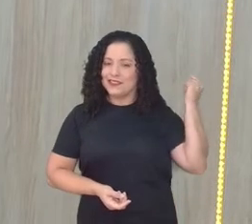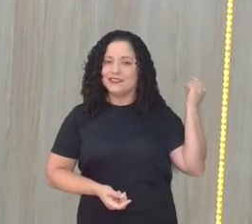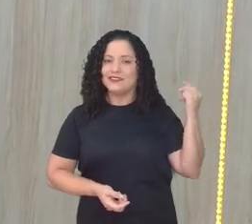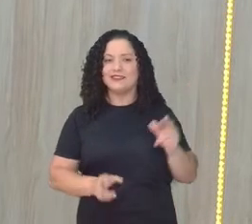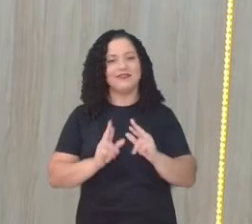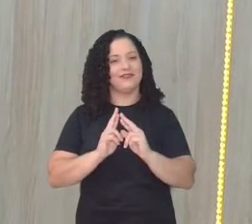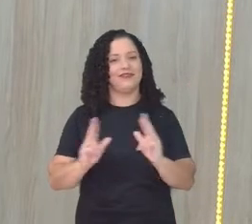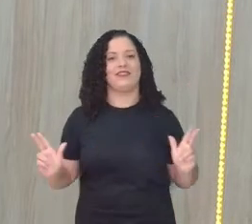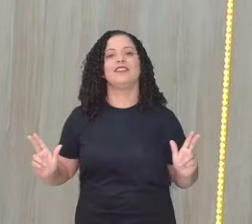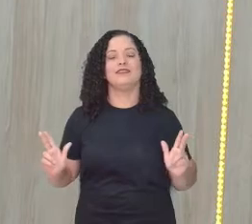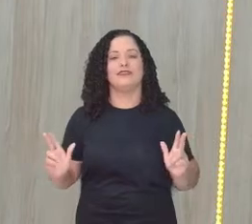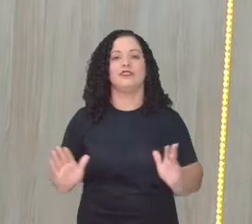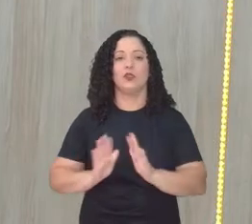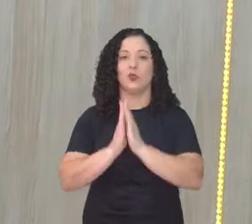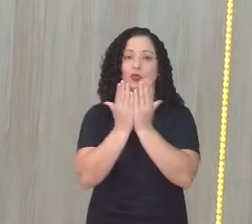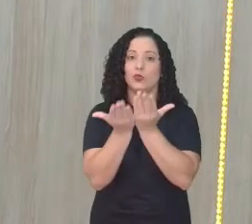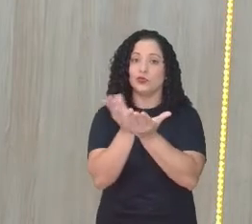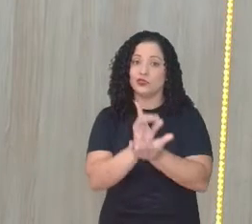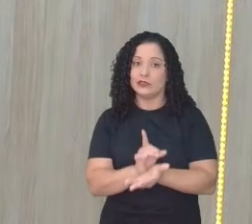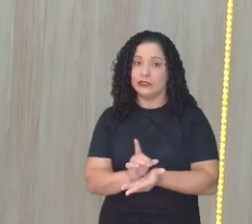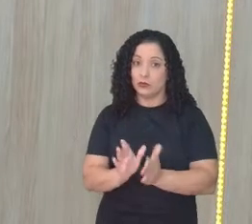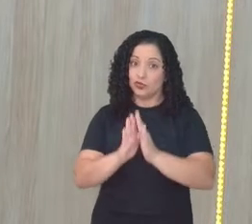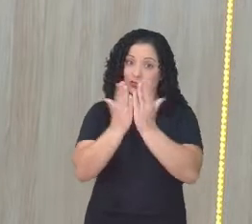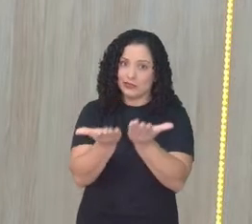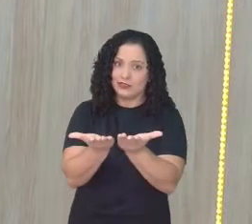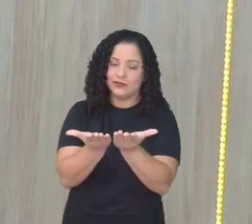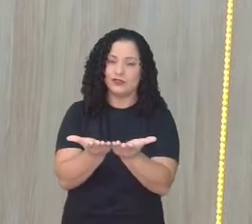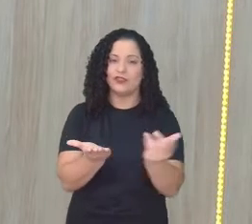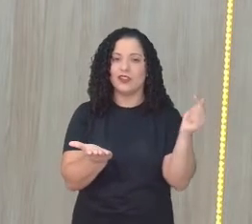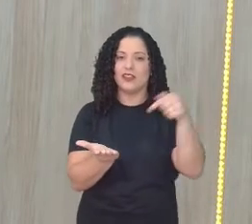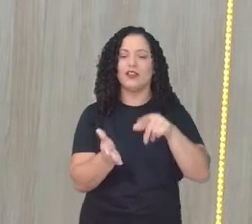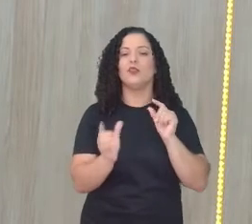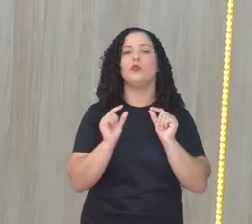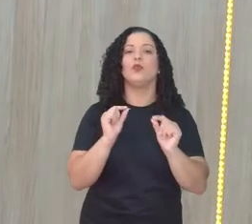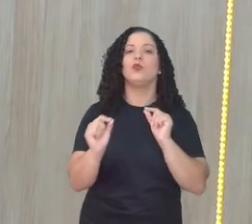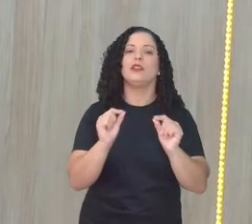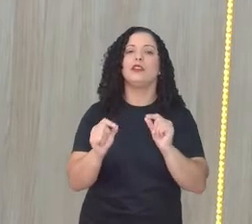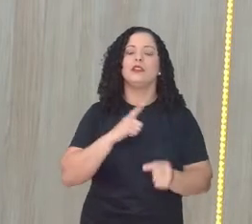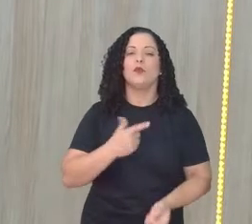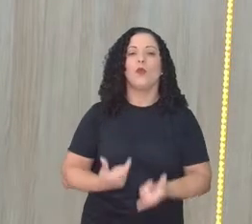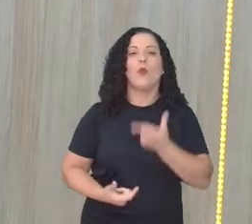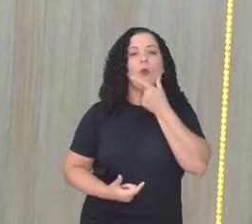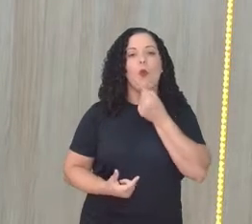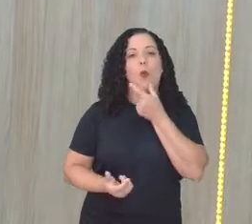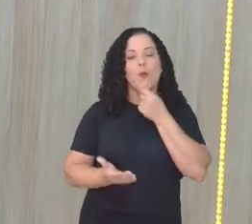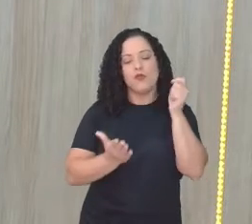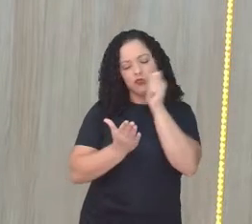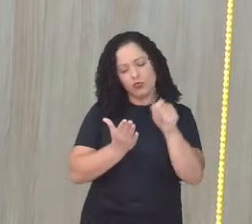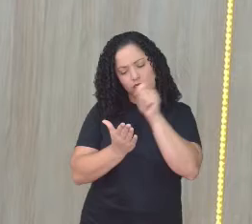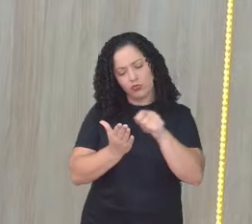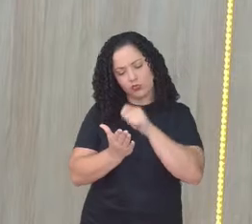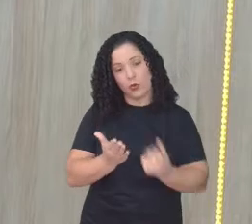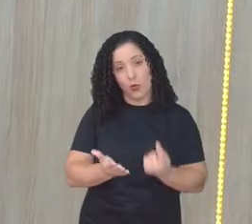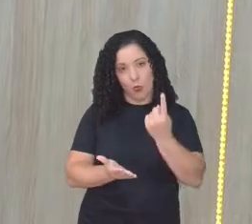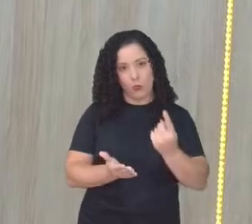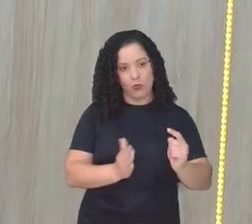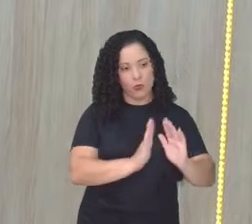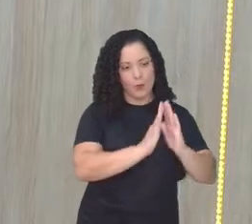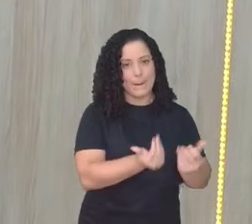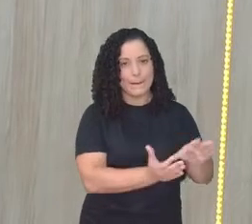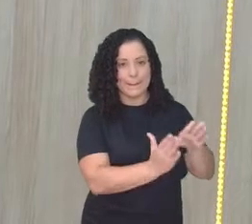livros eles eram inicialmente produzidos, né, por chamados monges copistas, né. Então o cara pegava um exemplar e